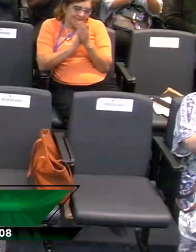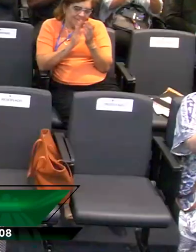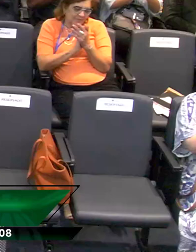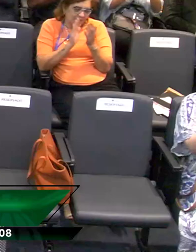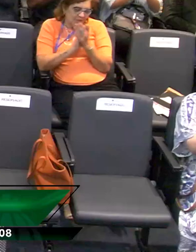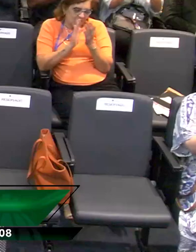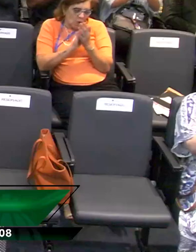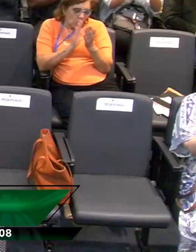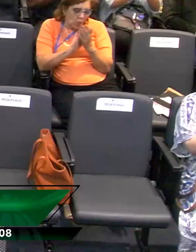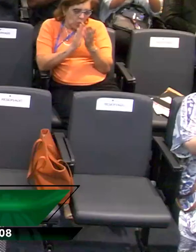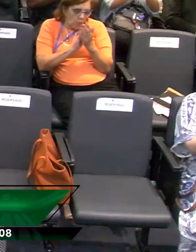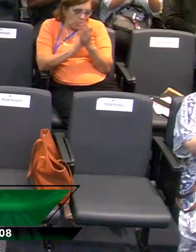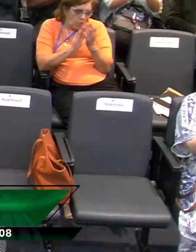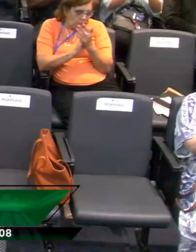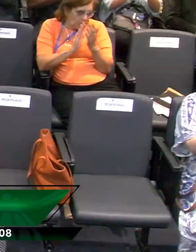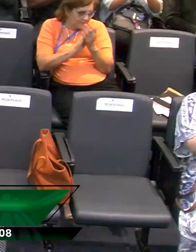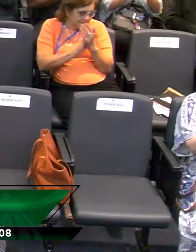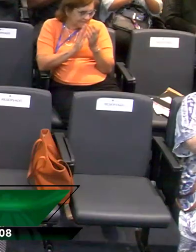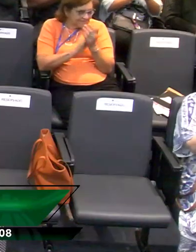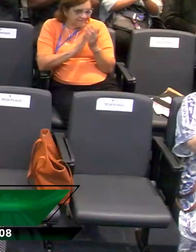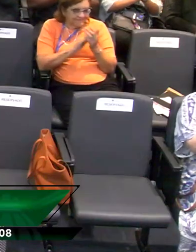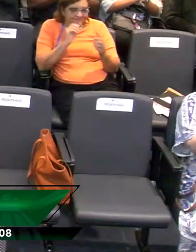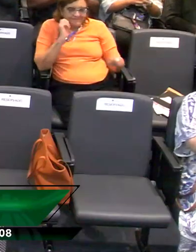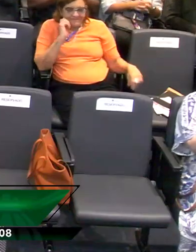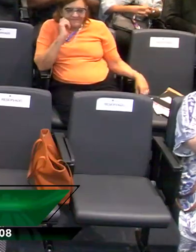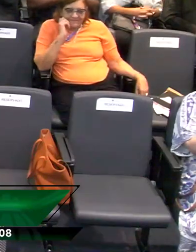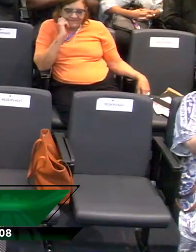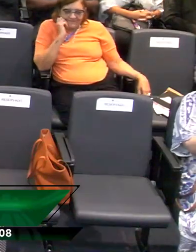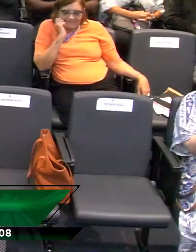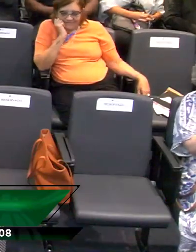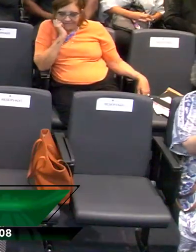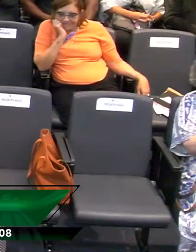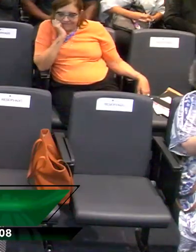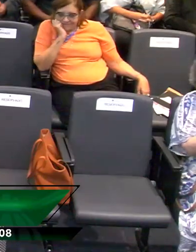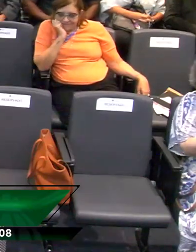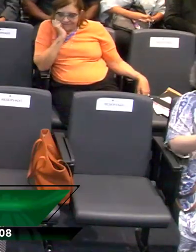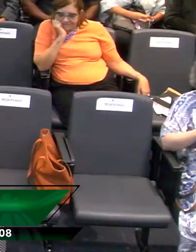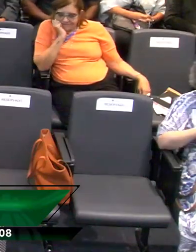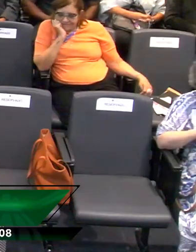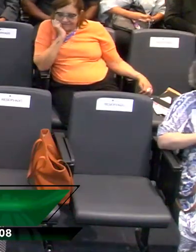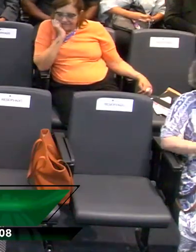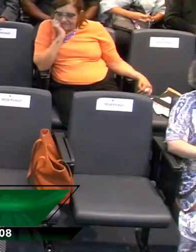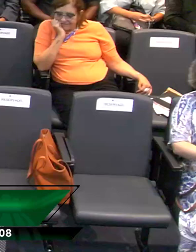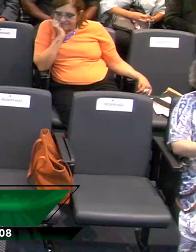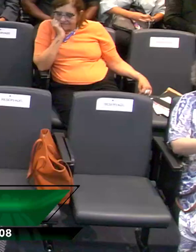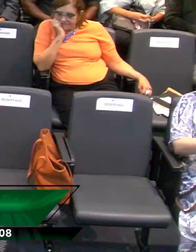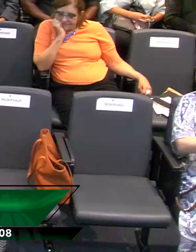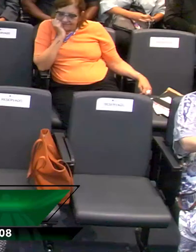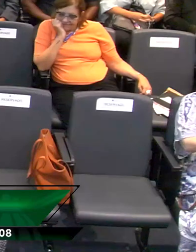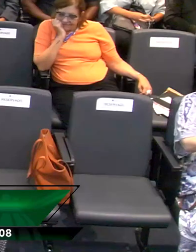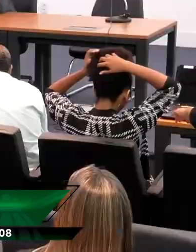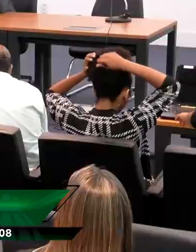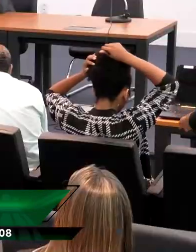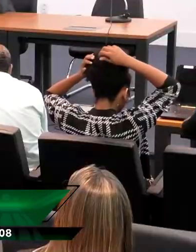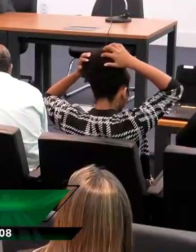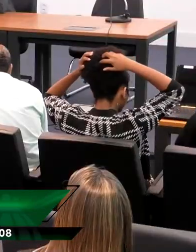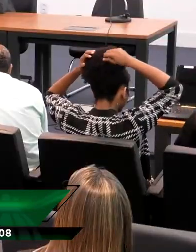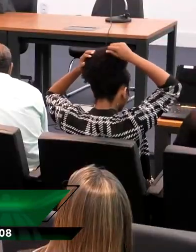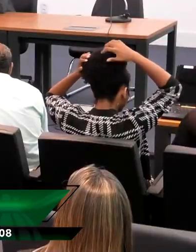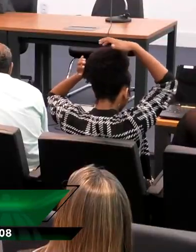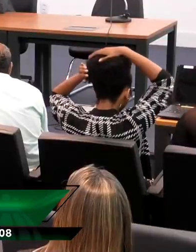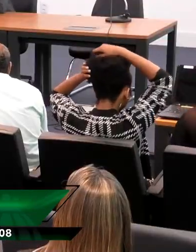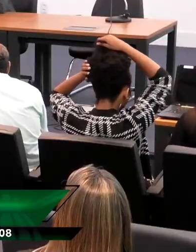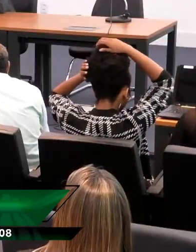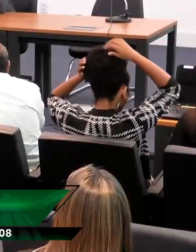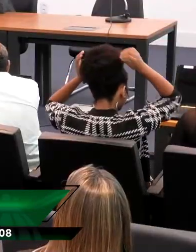ótimo dia e semana para todos obrigada Ariane lembrando que nós temos compromisso de fazer um grande